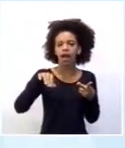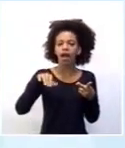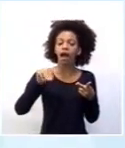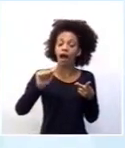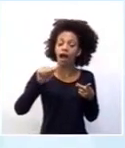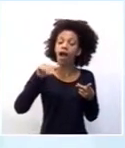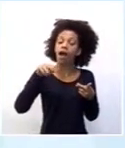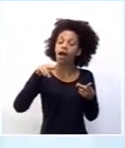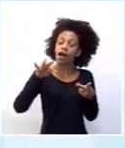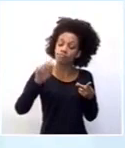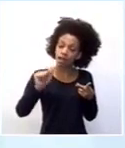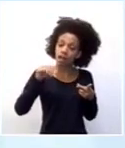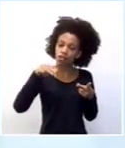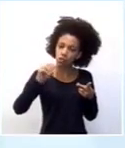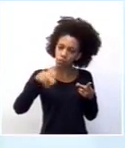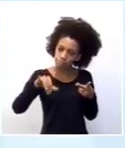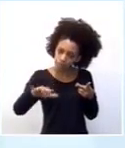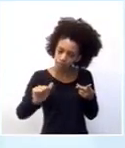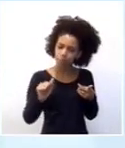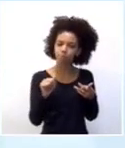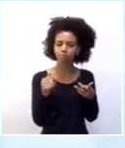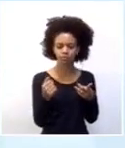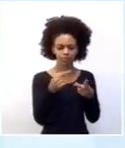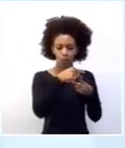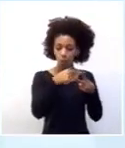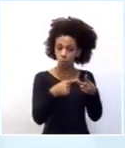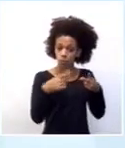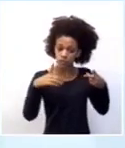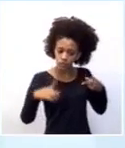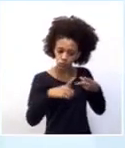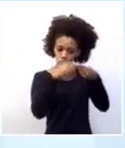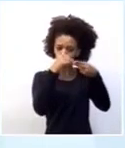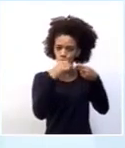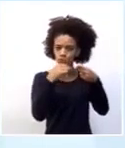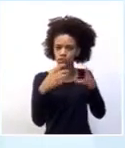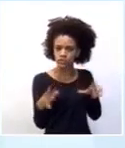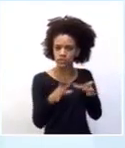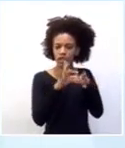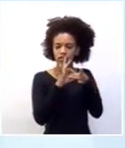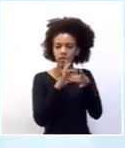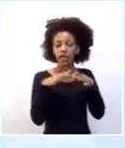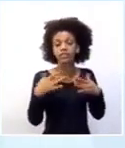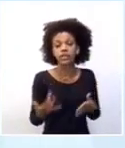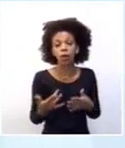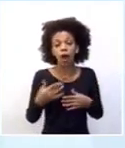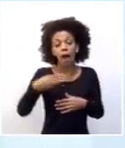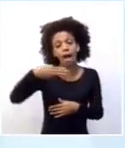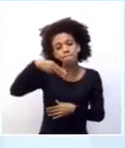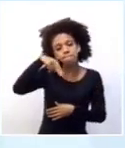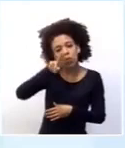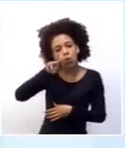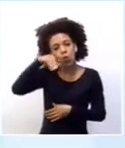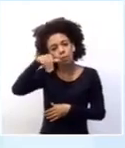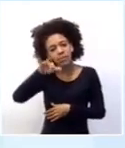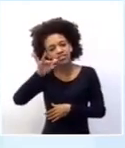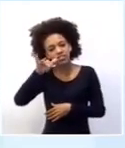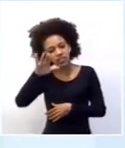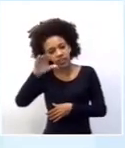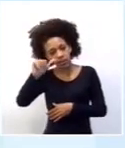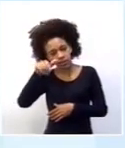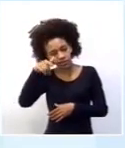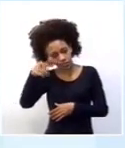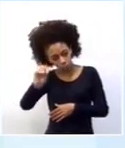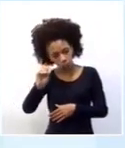e anatomia justamente para fazer o quê? A mumificação. Se eles acreditam na vida após a morte, o faraó, quando